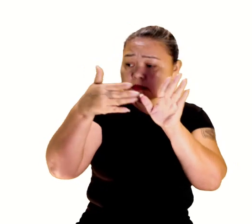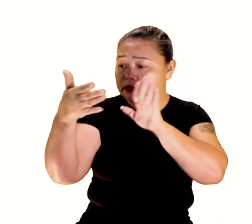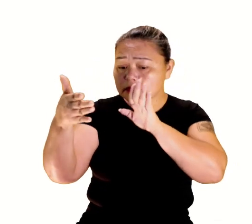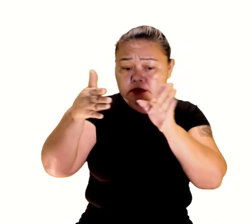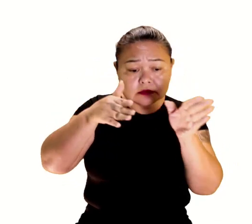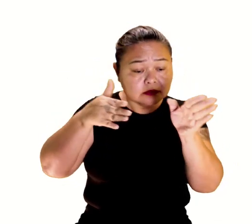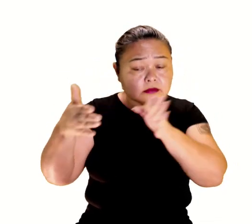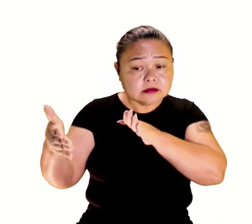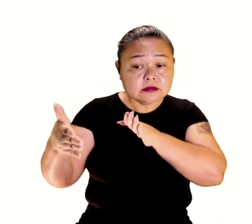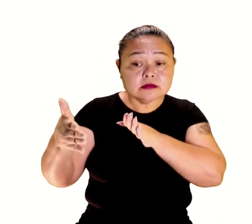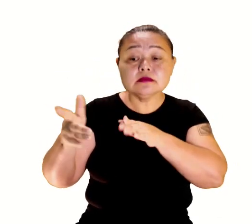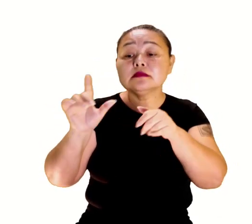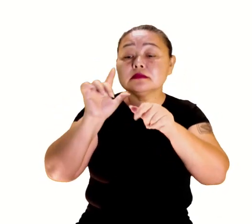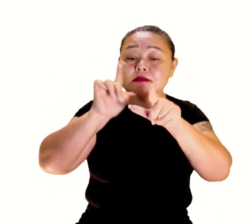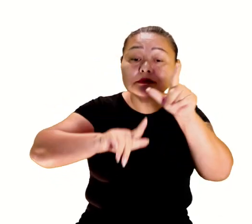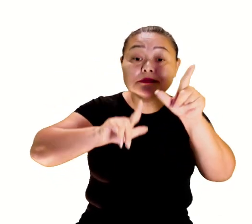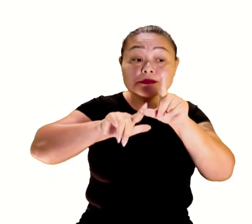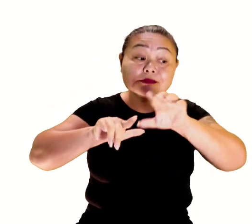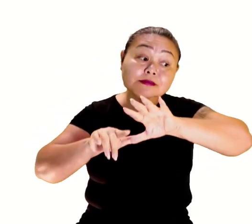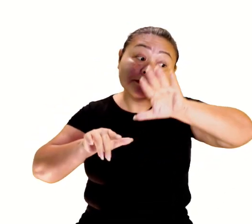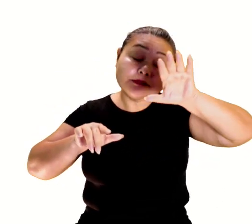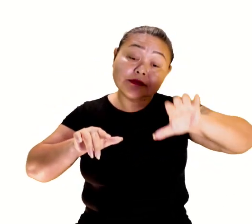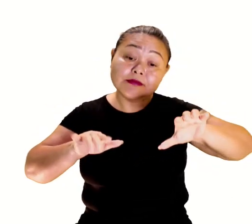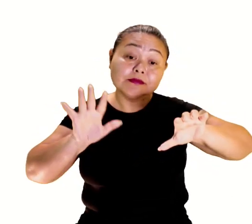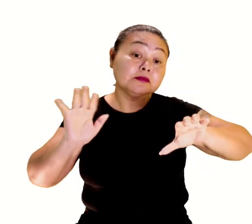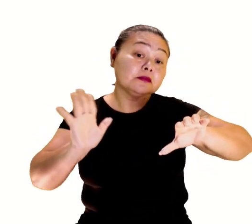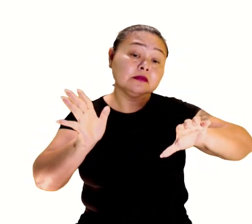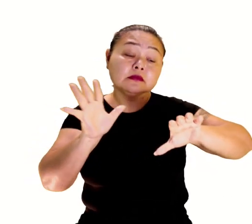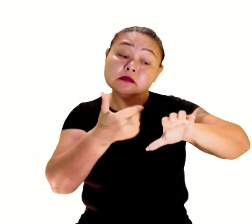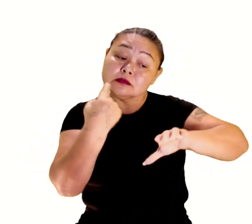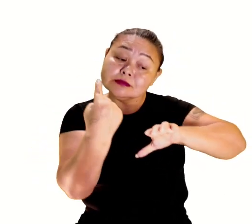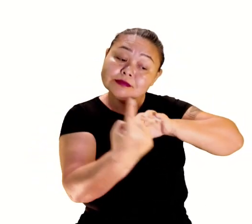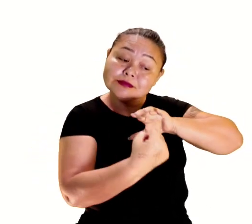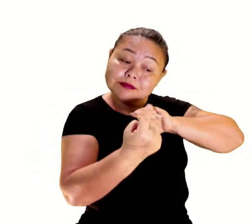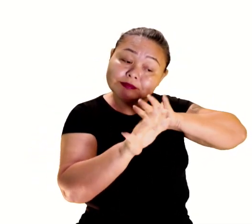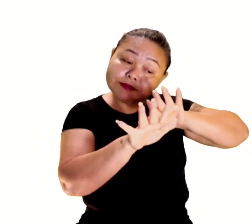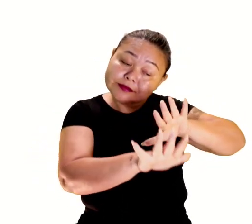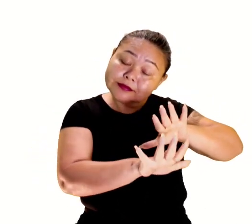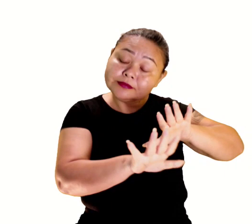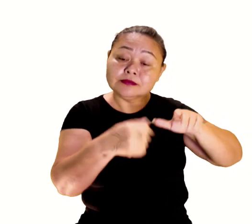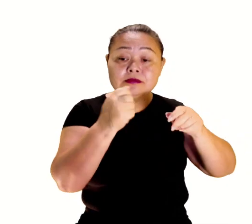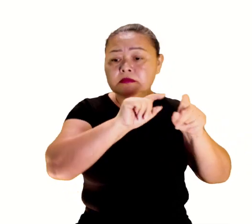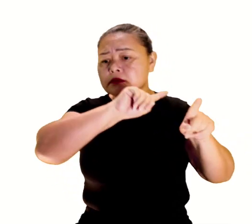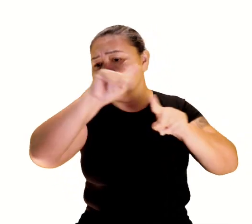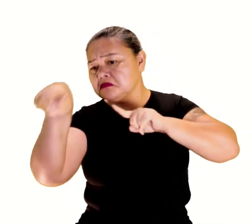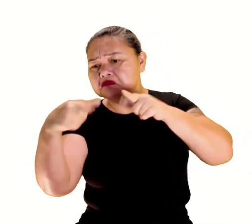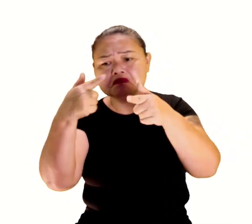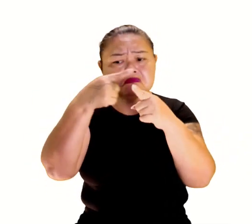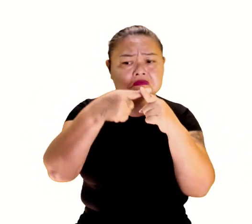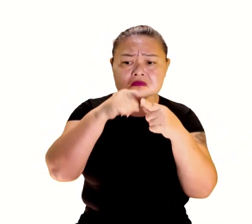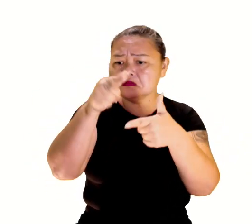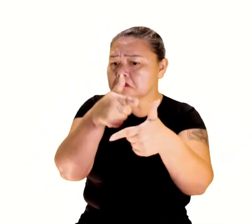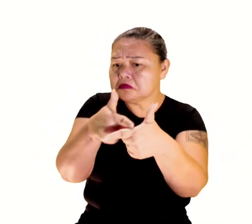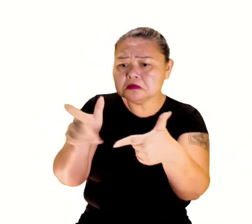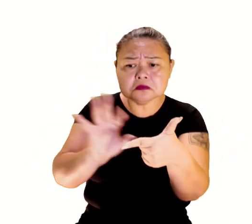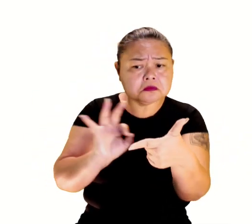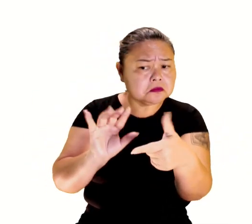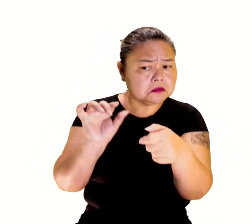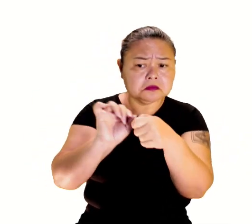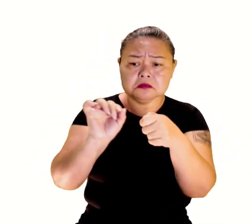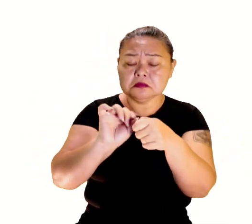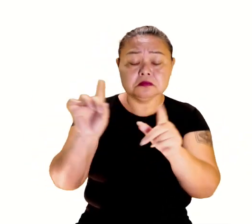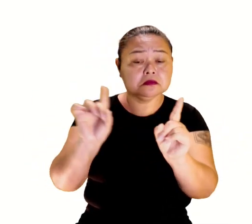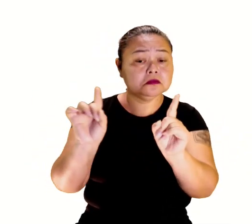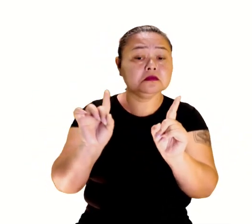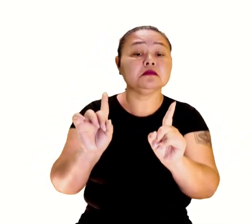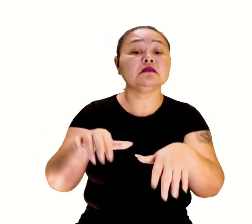a incógnita já fica isolada. Né? Já tá sozinha. Não X. precisou passar nada multiplicando, nada dividindo, nada disso, né?